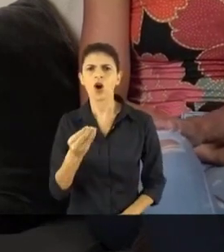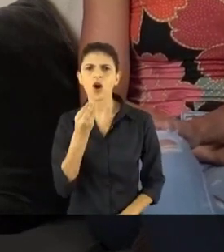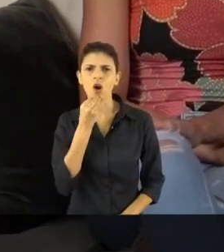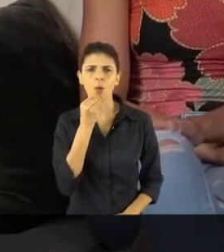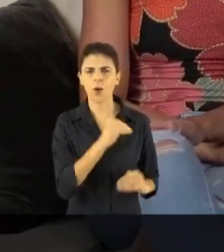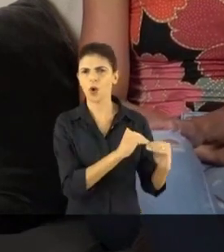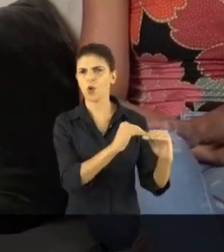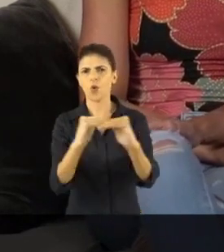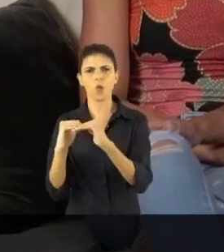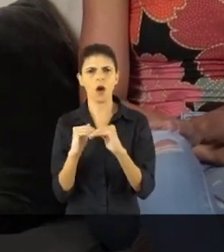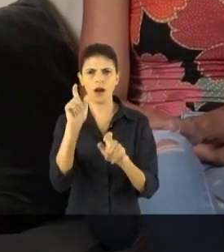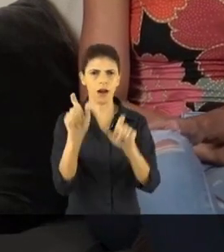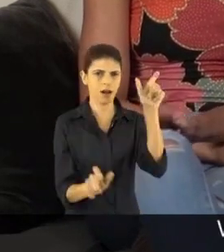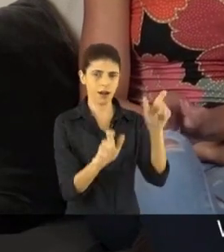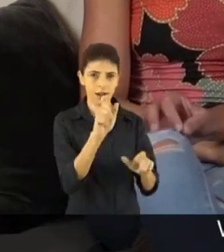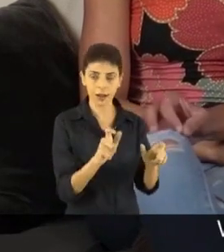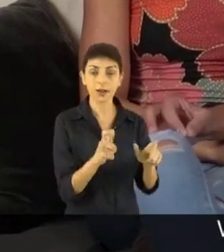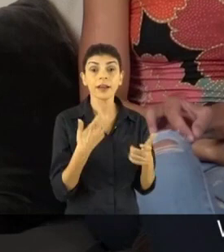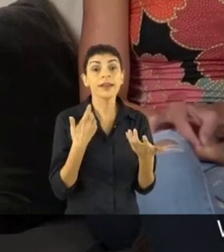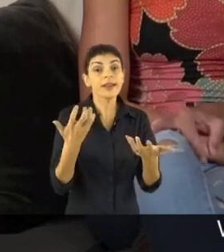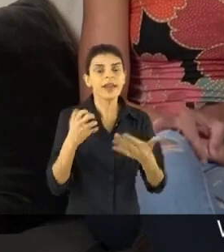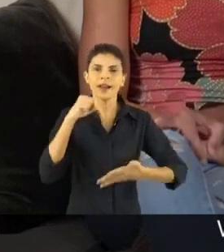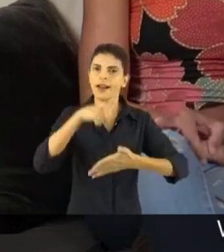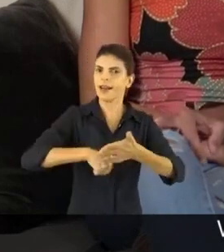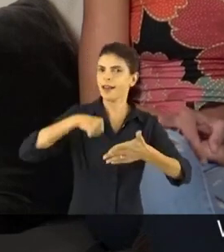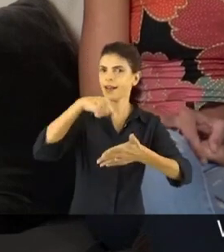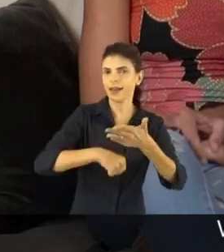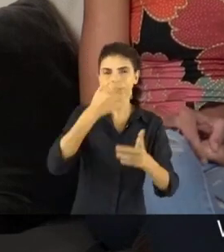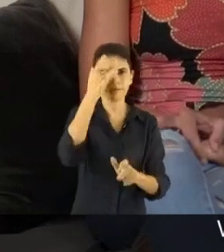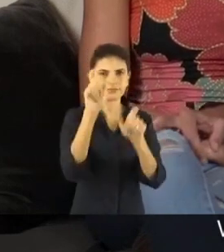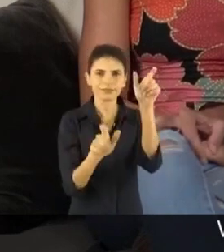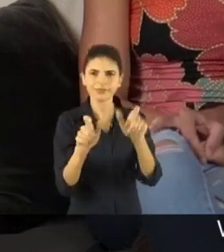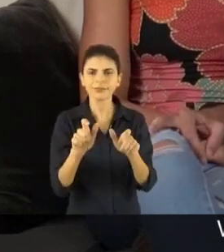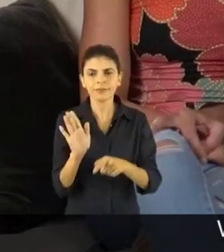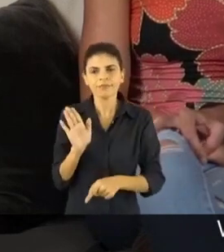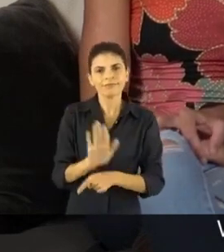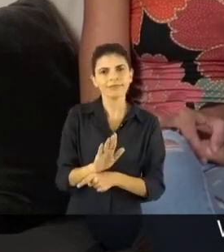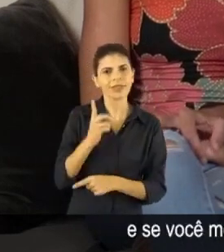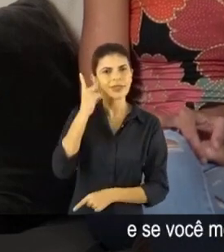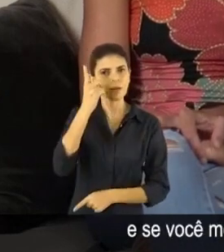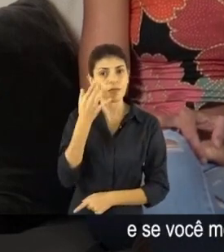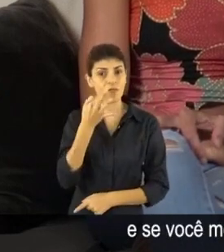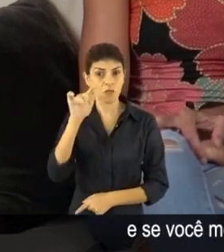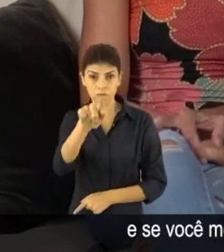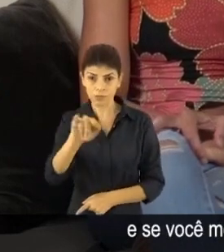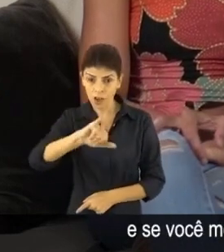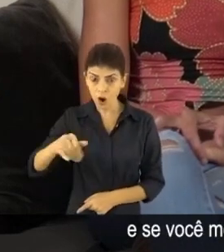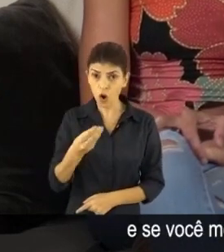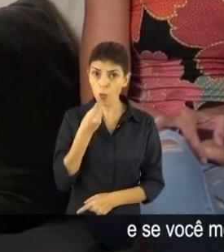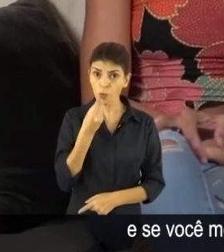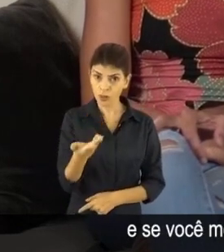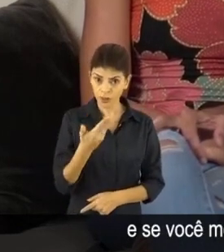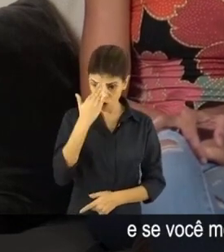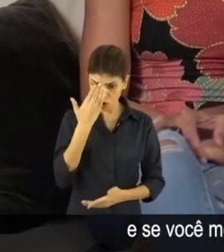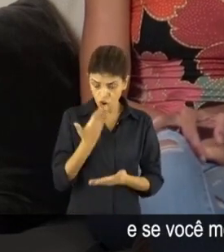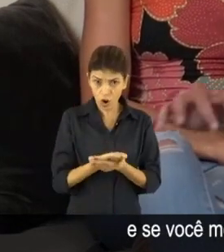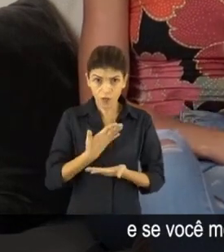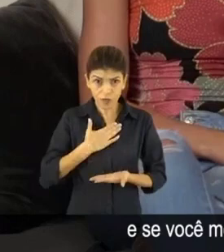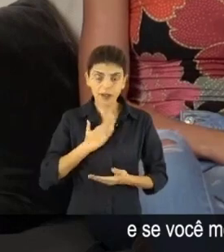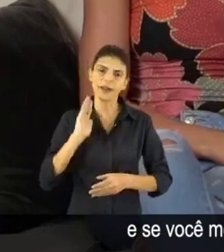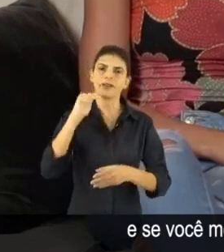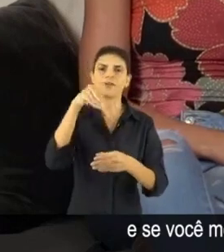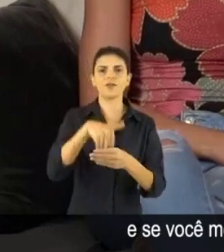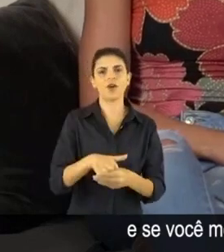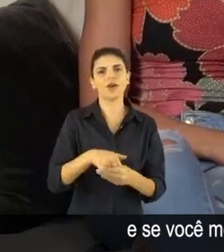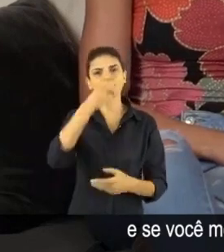oportunidades iguais para todos. Vou continuar lutando por isso como deputado federal e, se você me der a